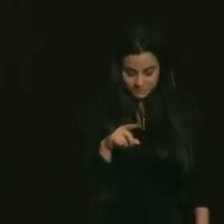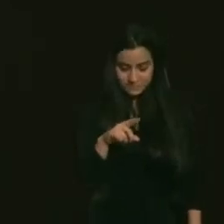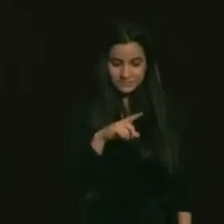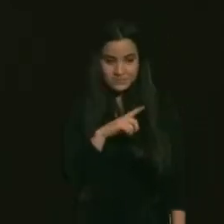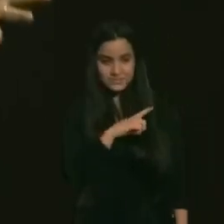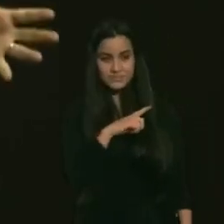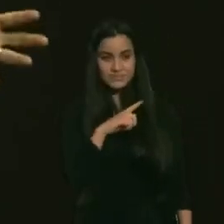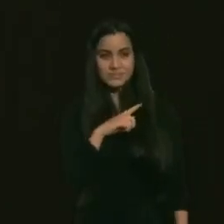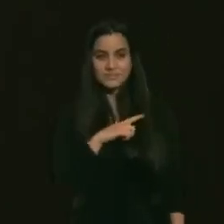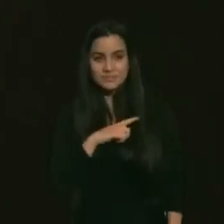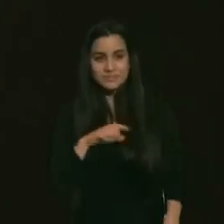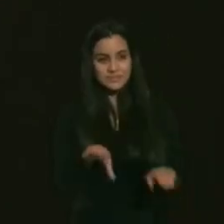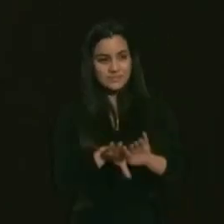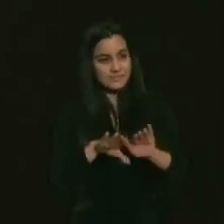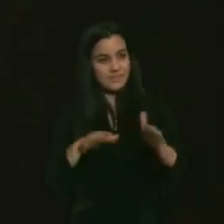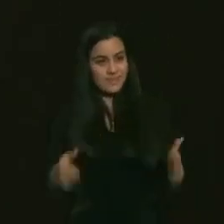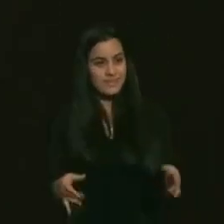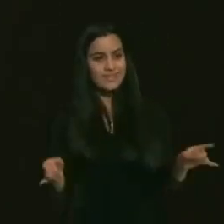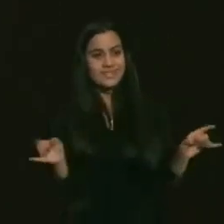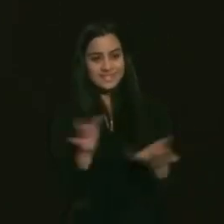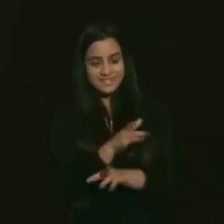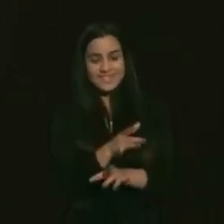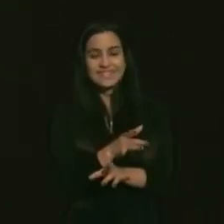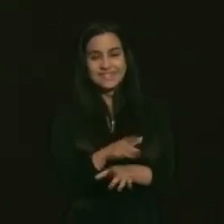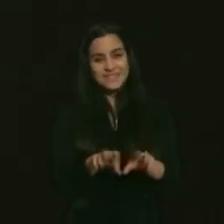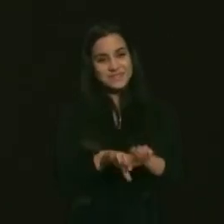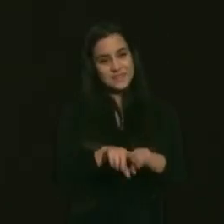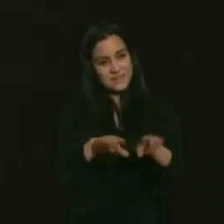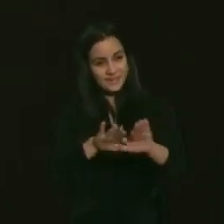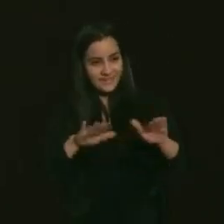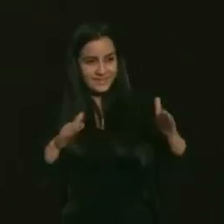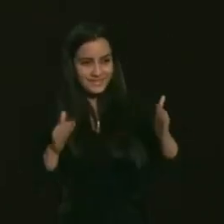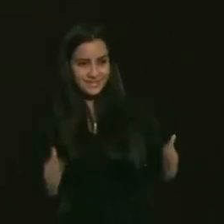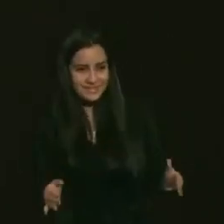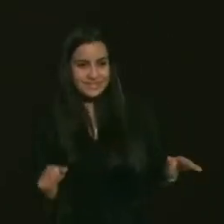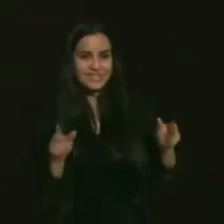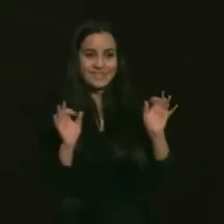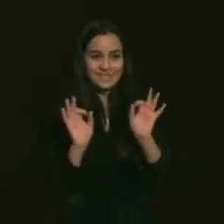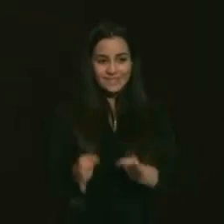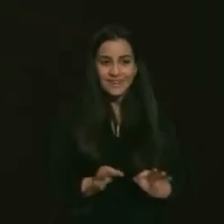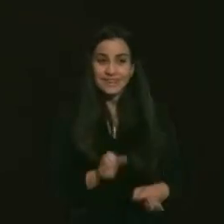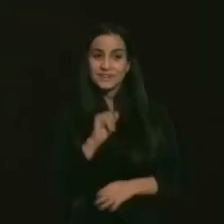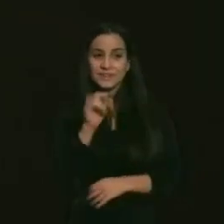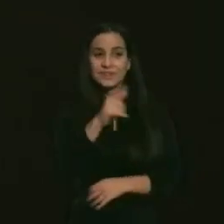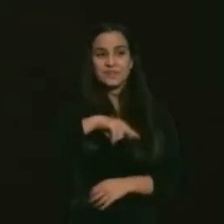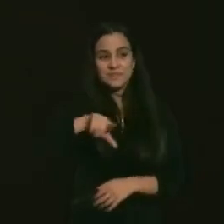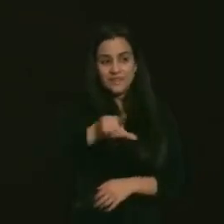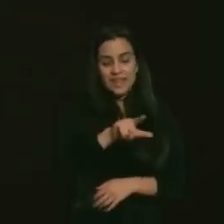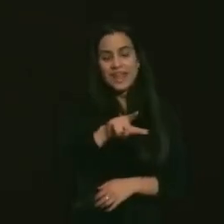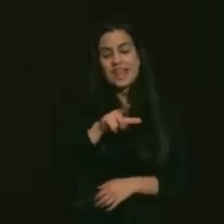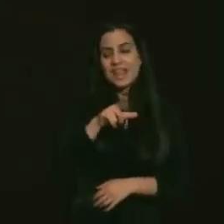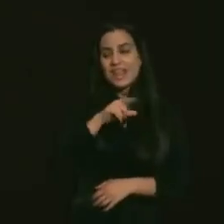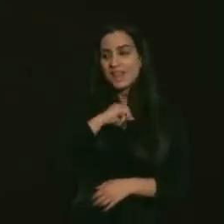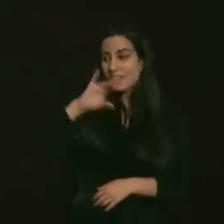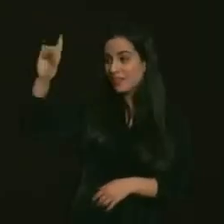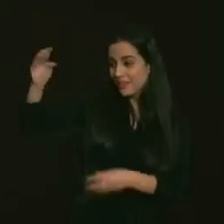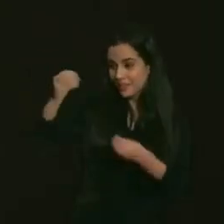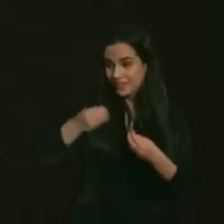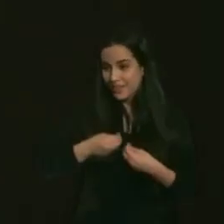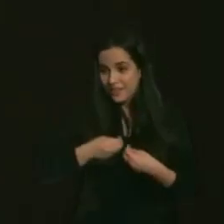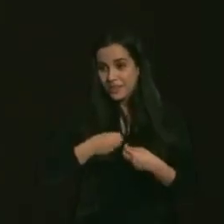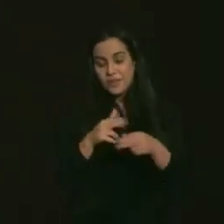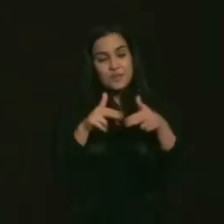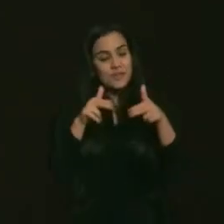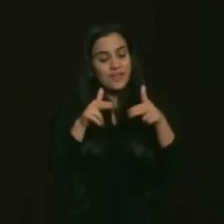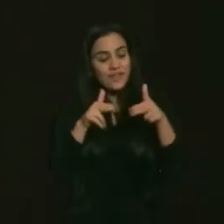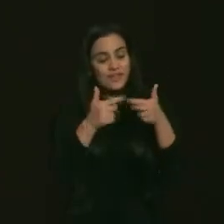uma mesa posta, um banquete. Se você tomar da água que Deus lhe der, você jamais terá sede.